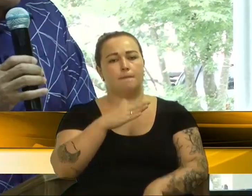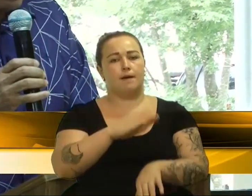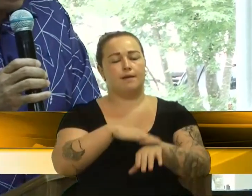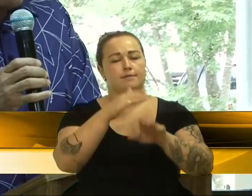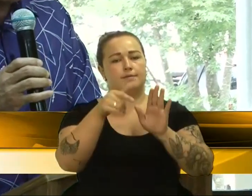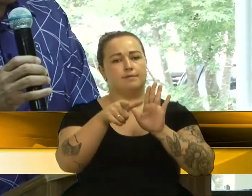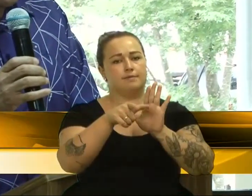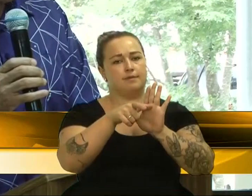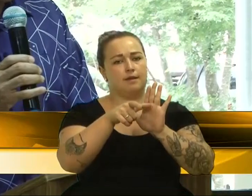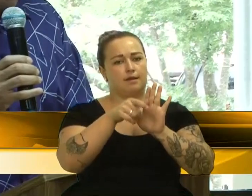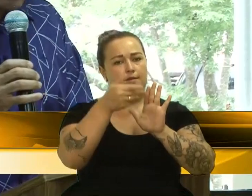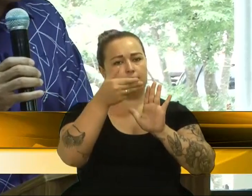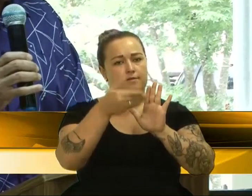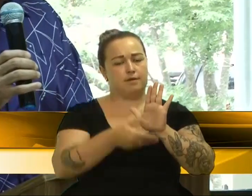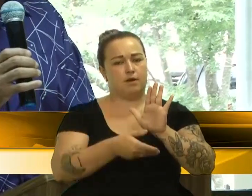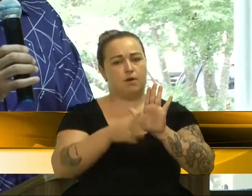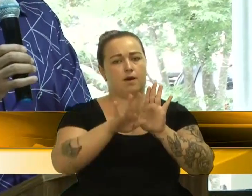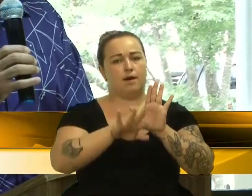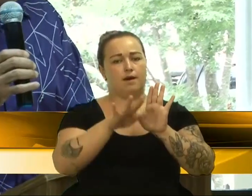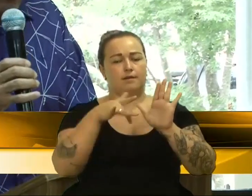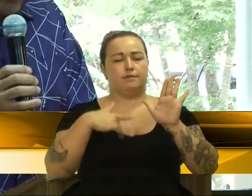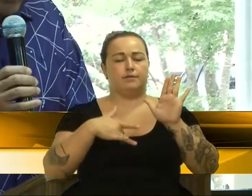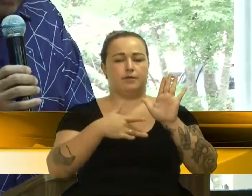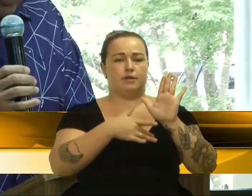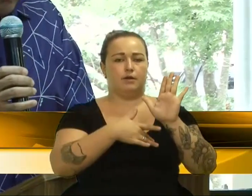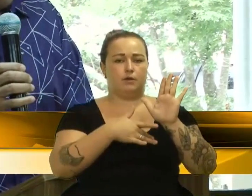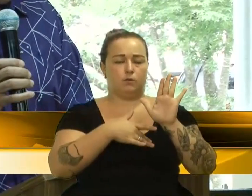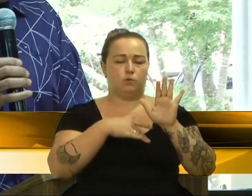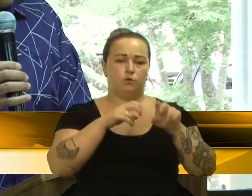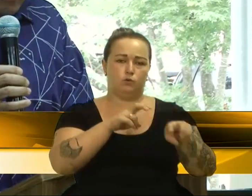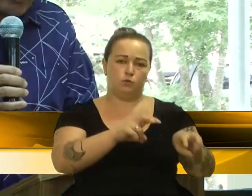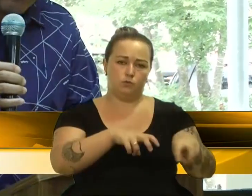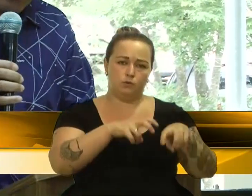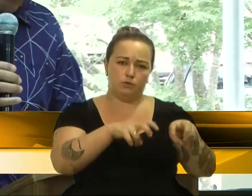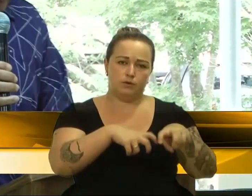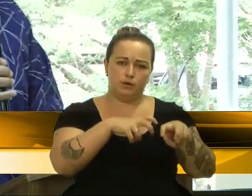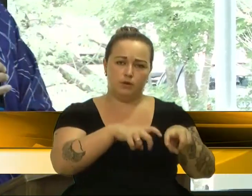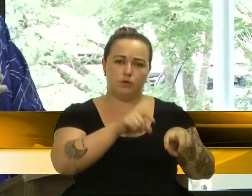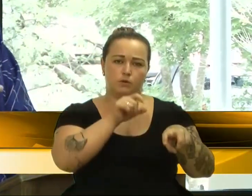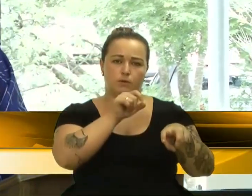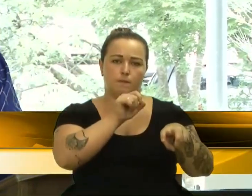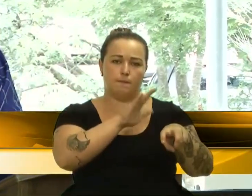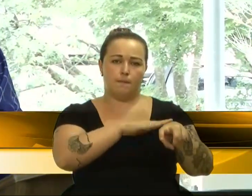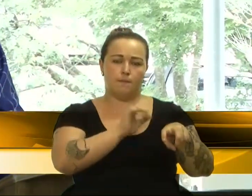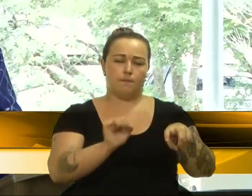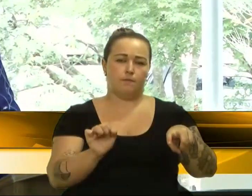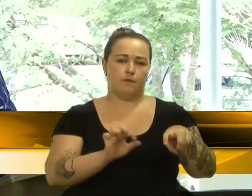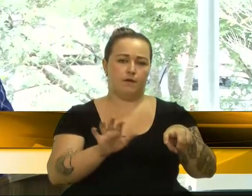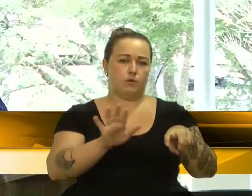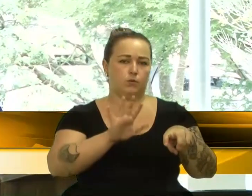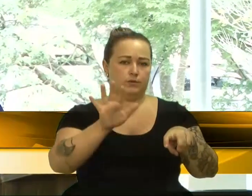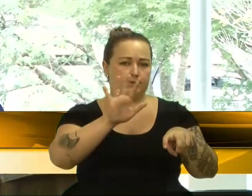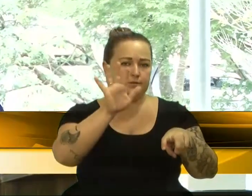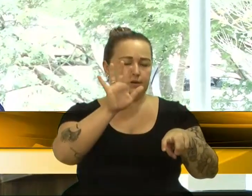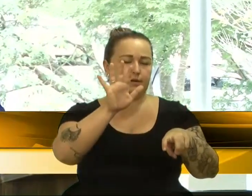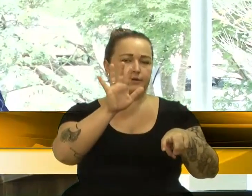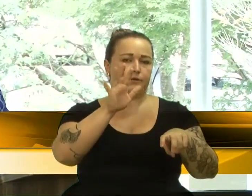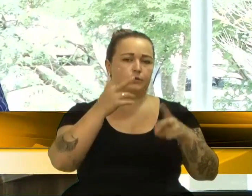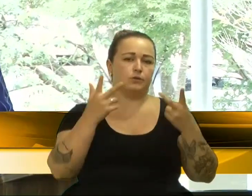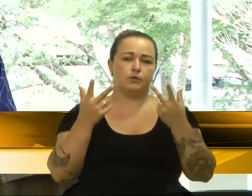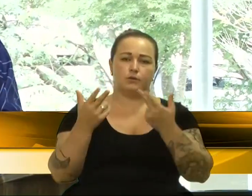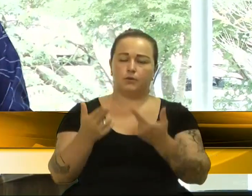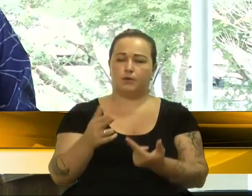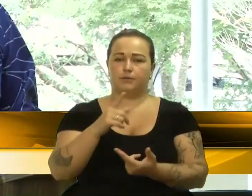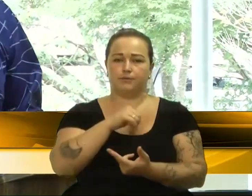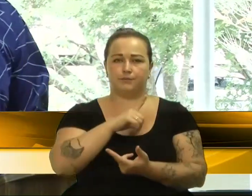as agentes da saúde também do nosso interior, para que seja mais valorizado, como também o